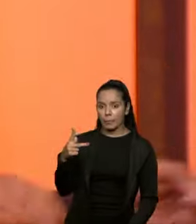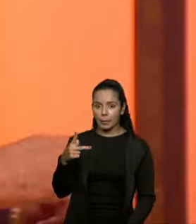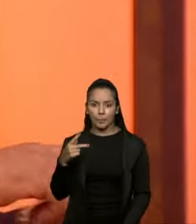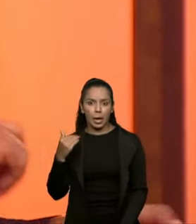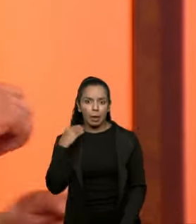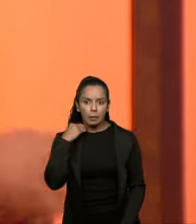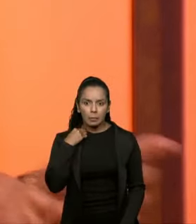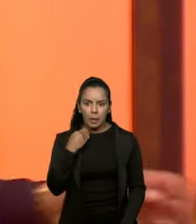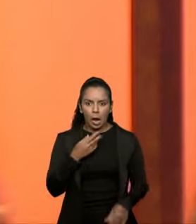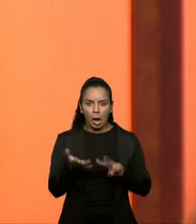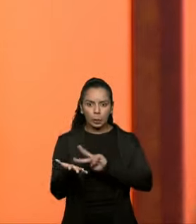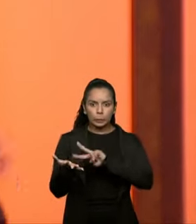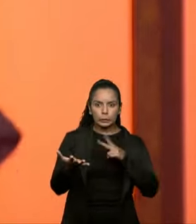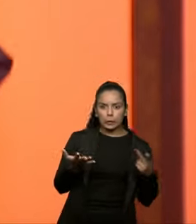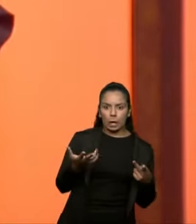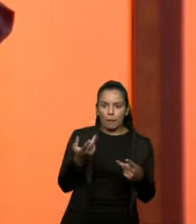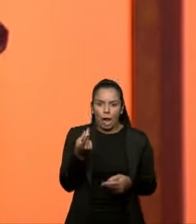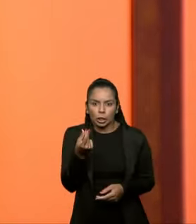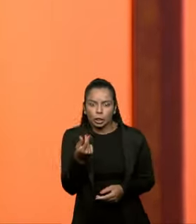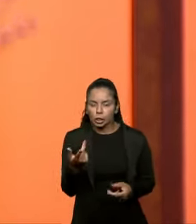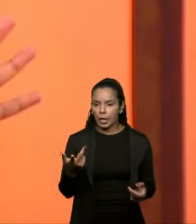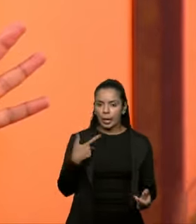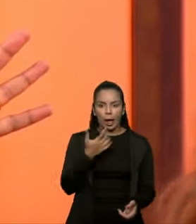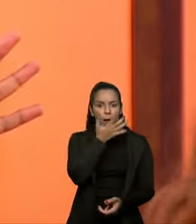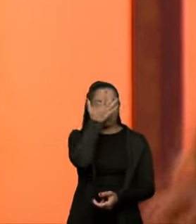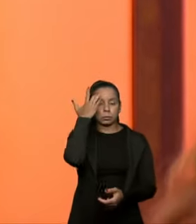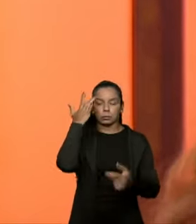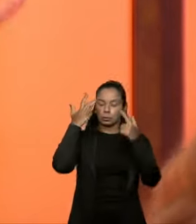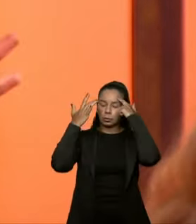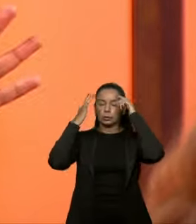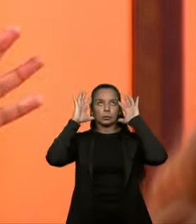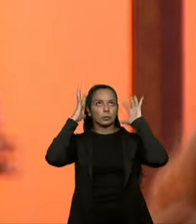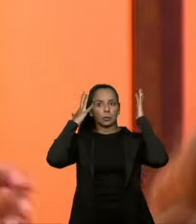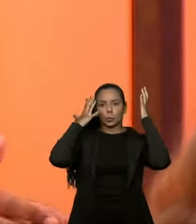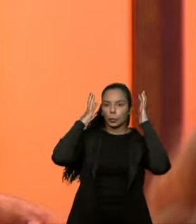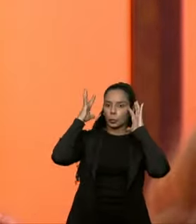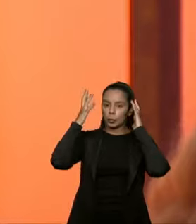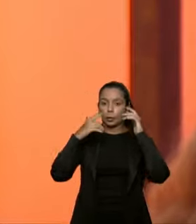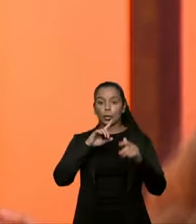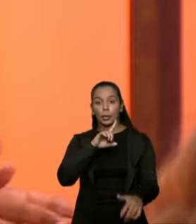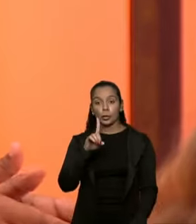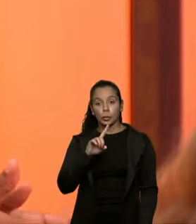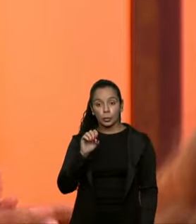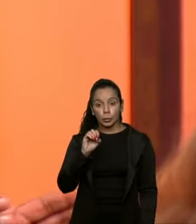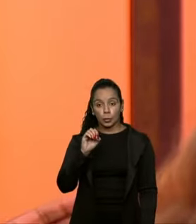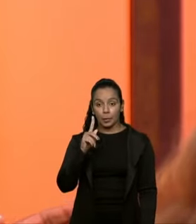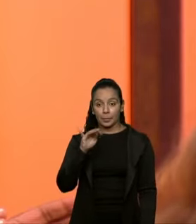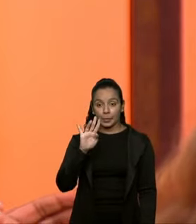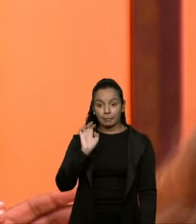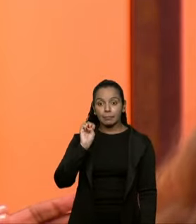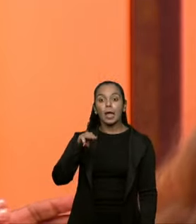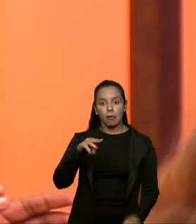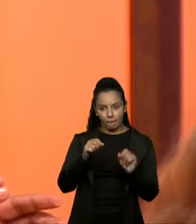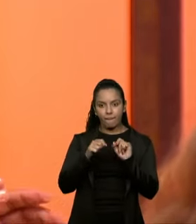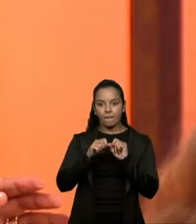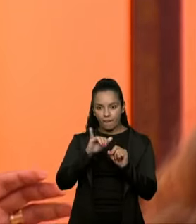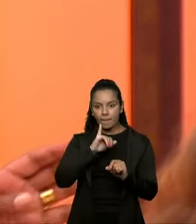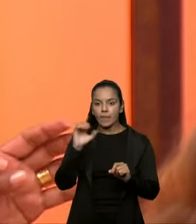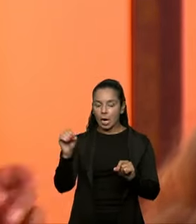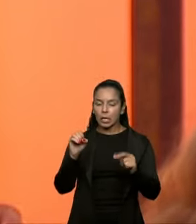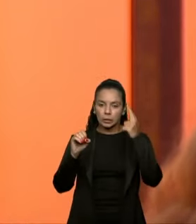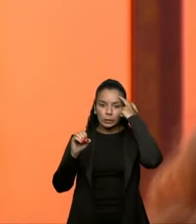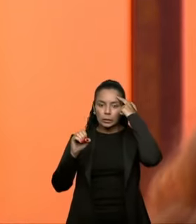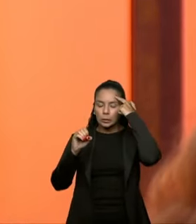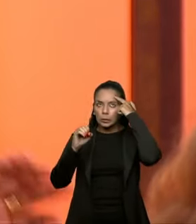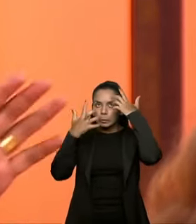faz transferência. Muito boa a pergunta. O cara perde a noção. Porque o Zolpidem tem essa coisa hipnótica. Né? É, o que acontece? Tem